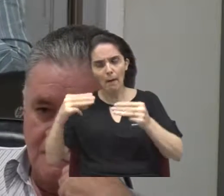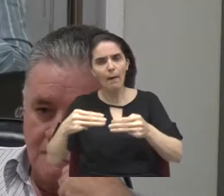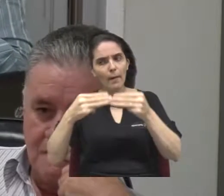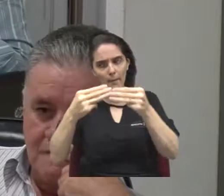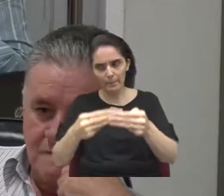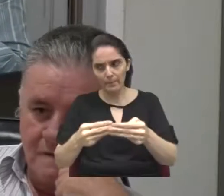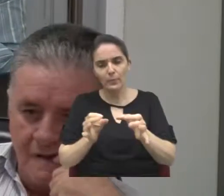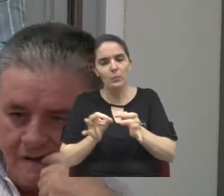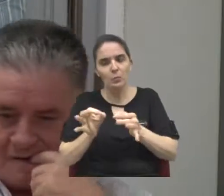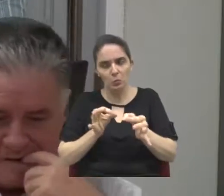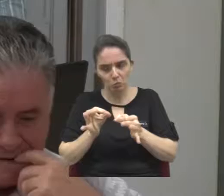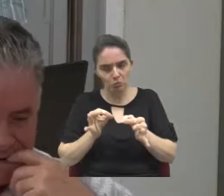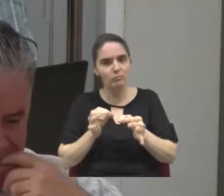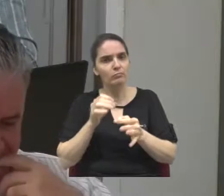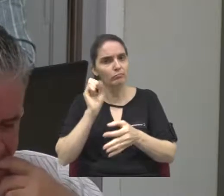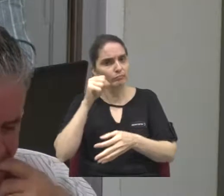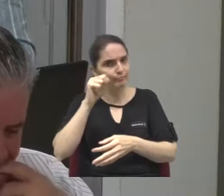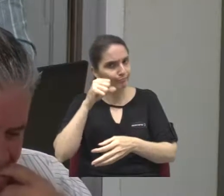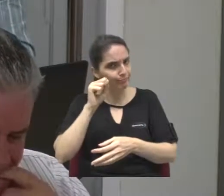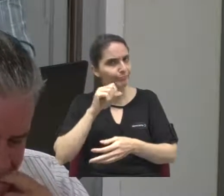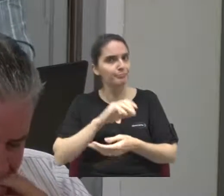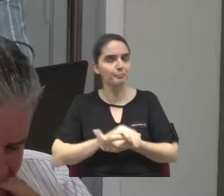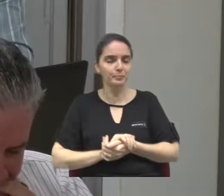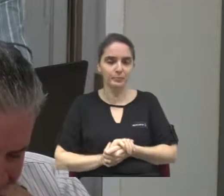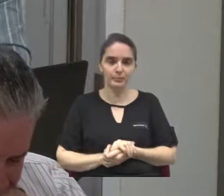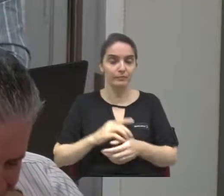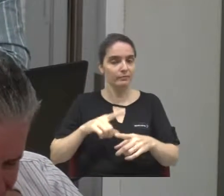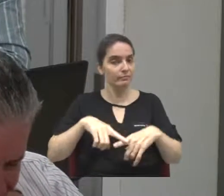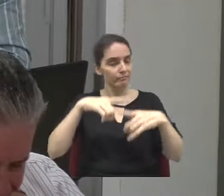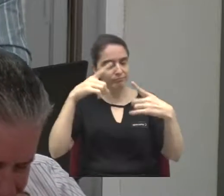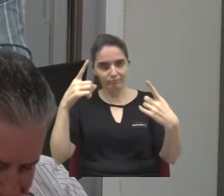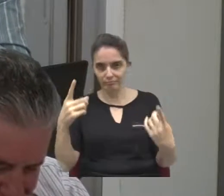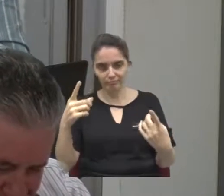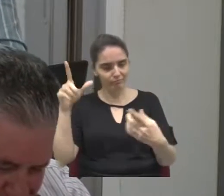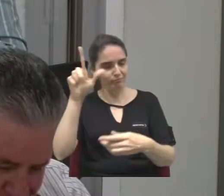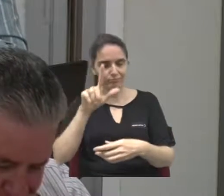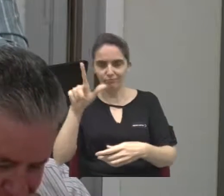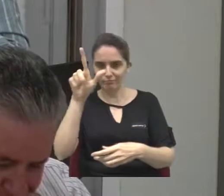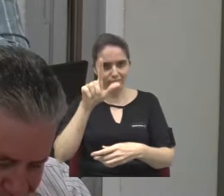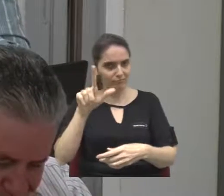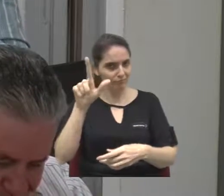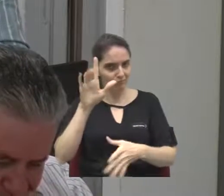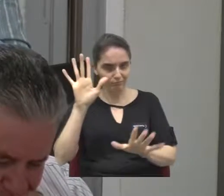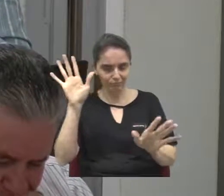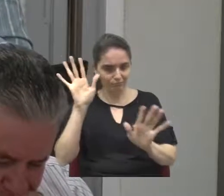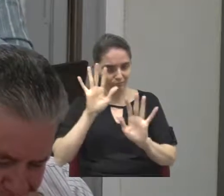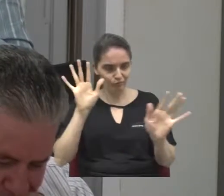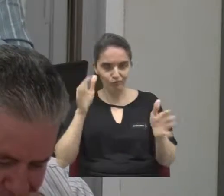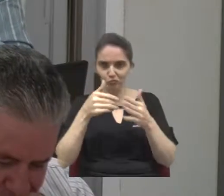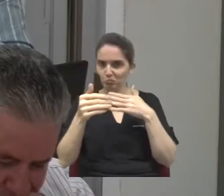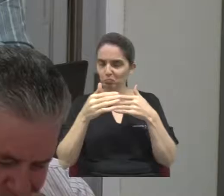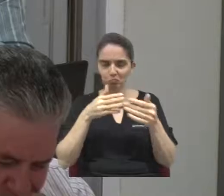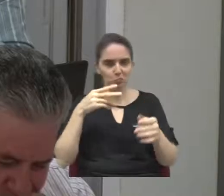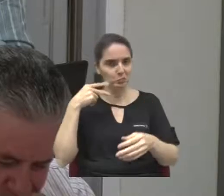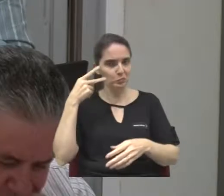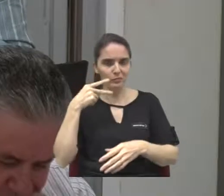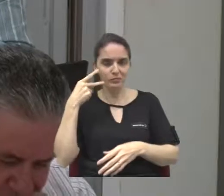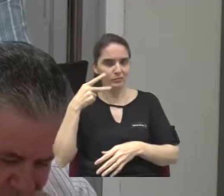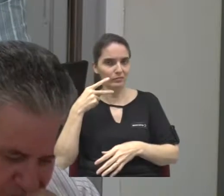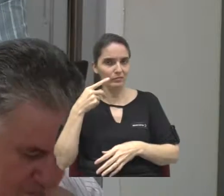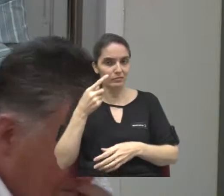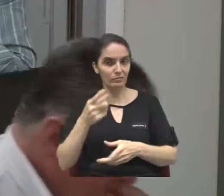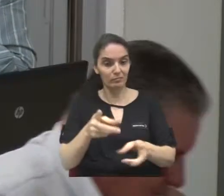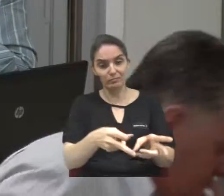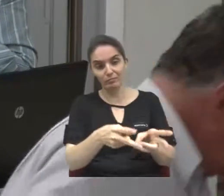poder ter feito. Mas, lógico que cabe a qualquer um de nós identificar